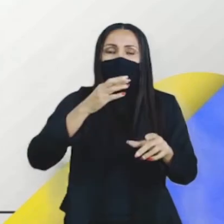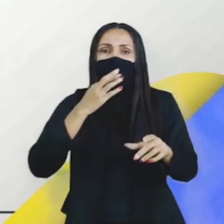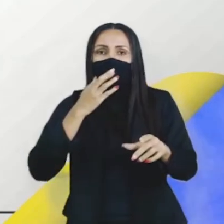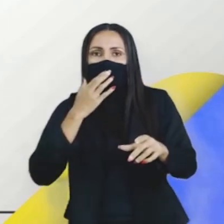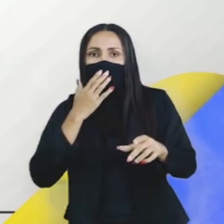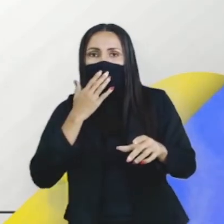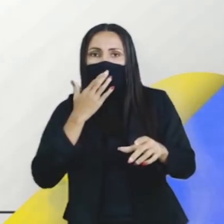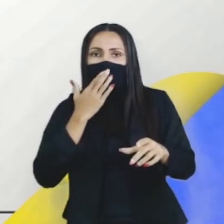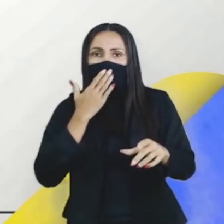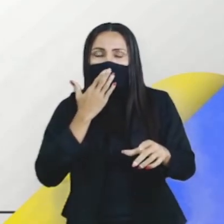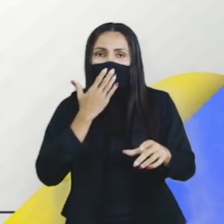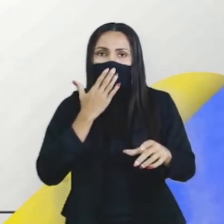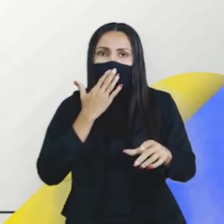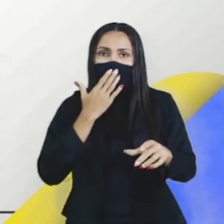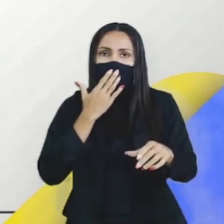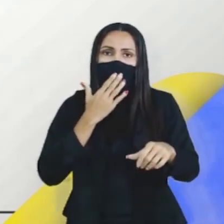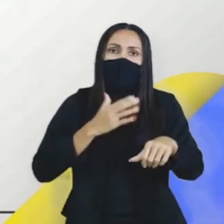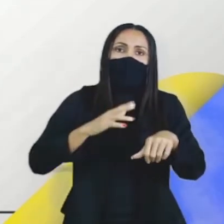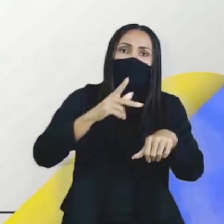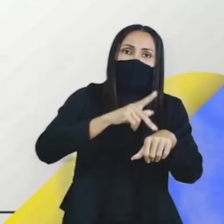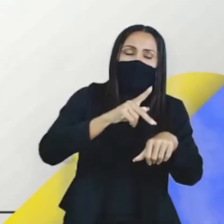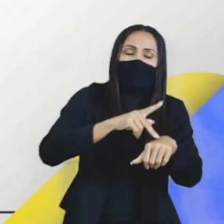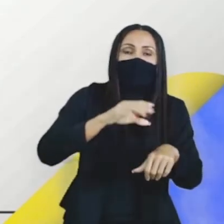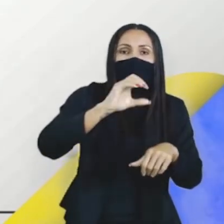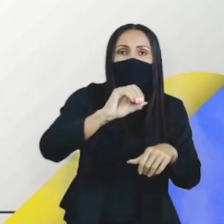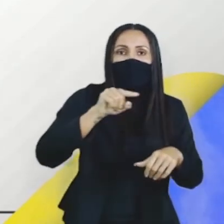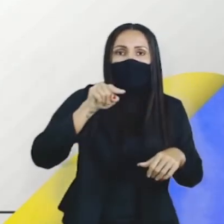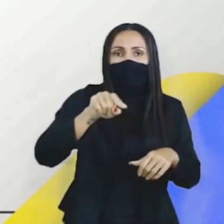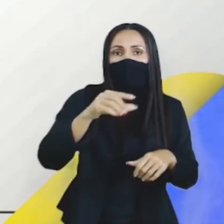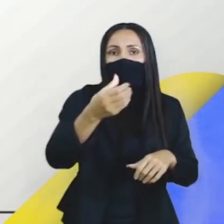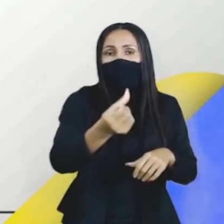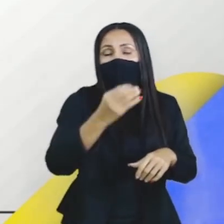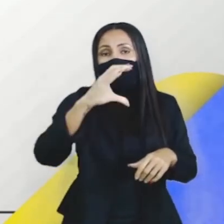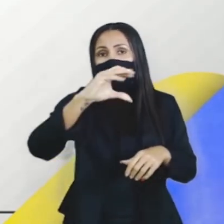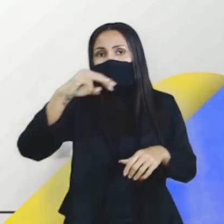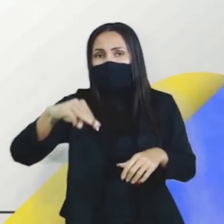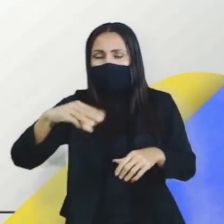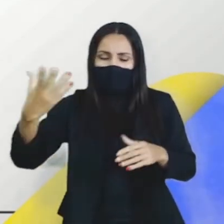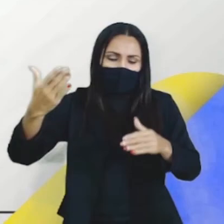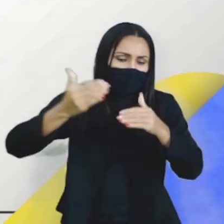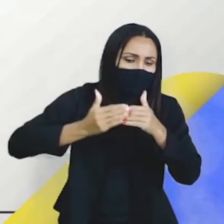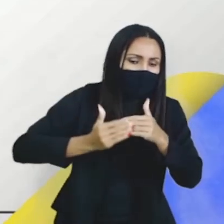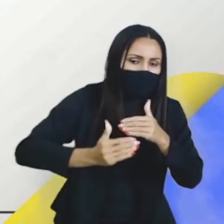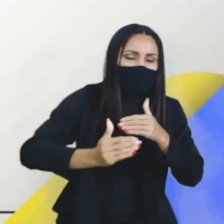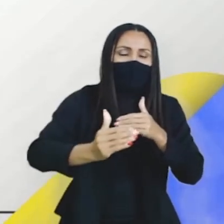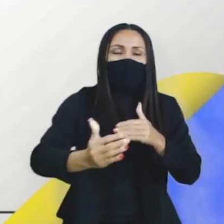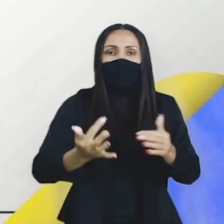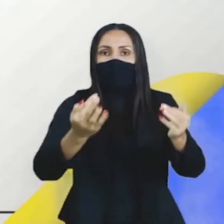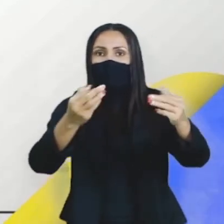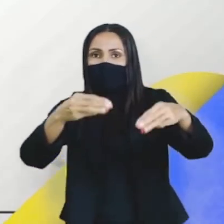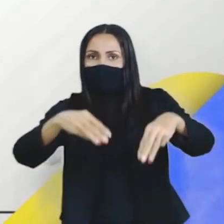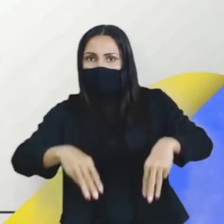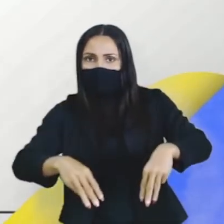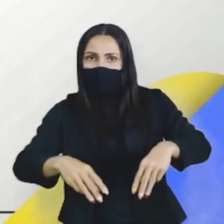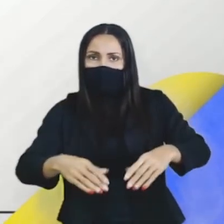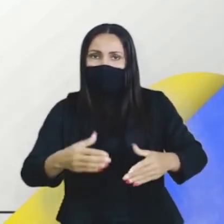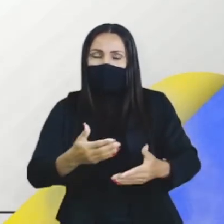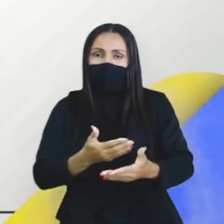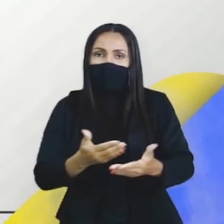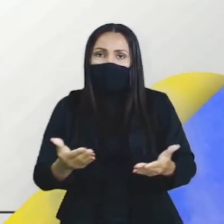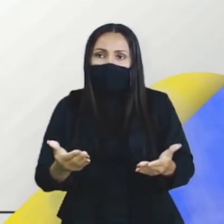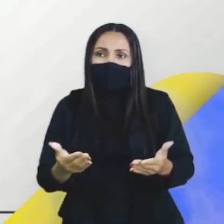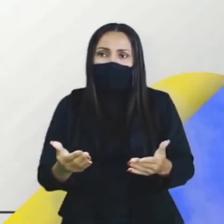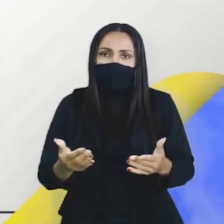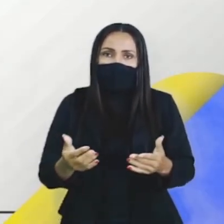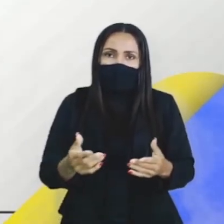com 0,6 centímetros. E a partir delas, né, a partir do finalzinho delas,